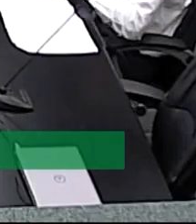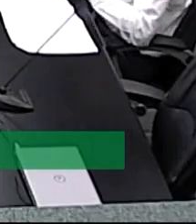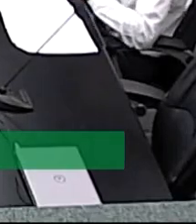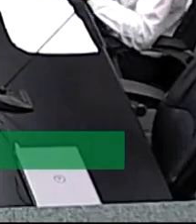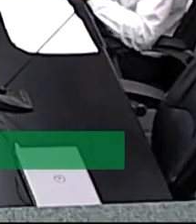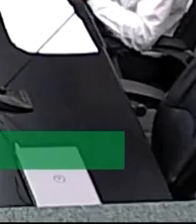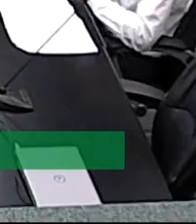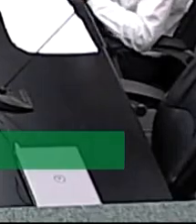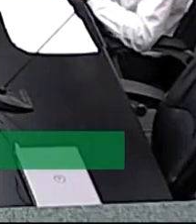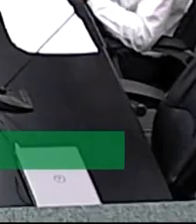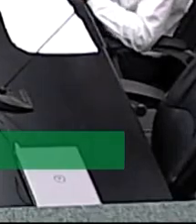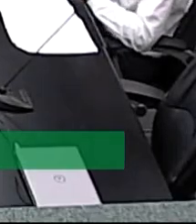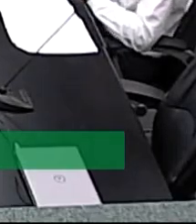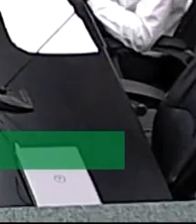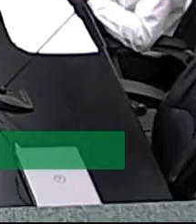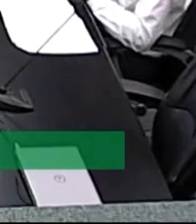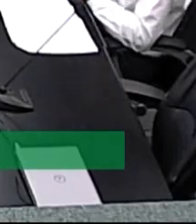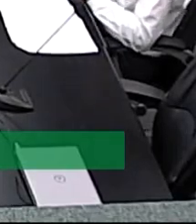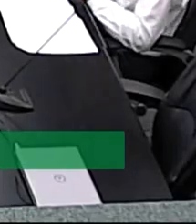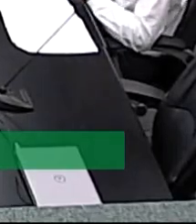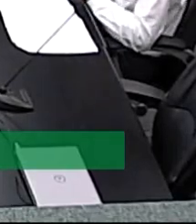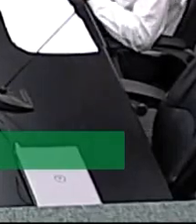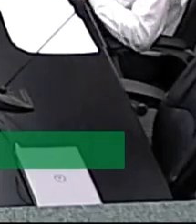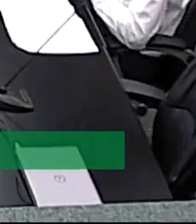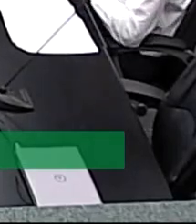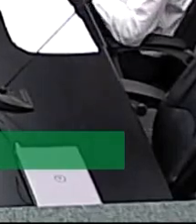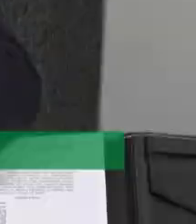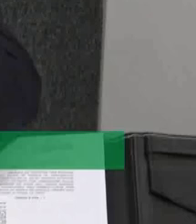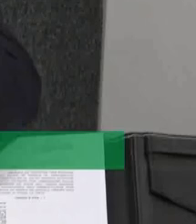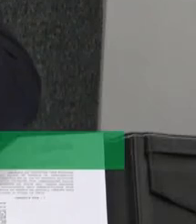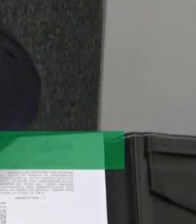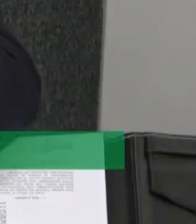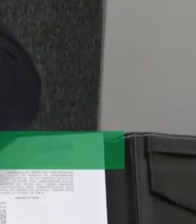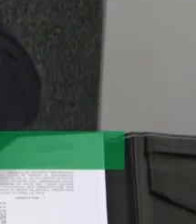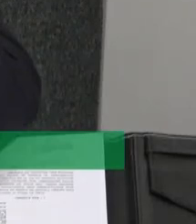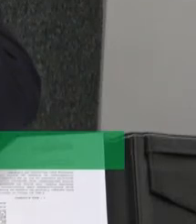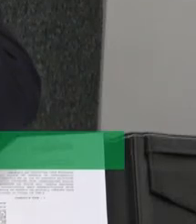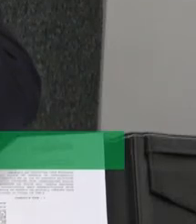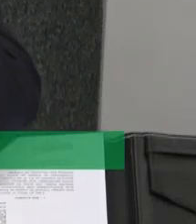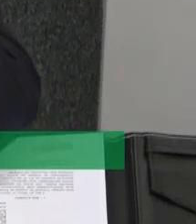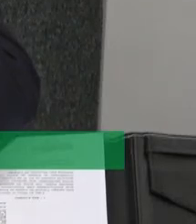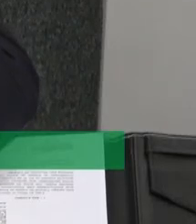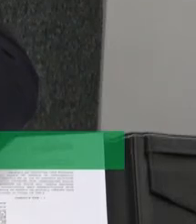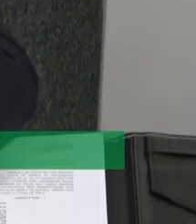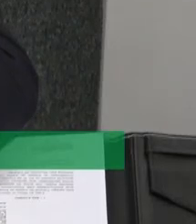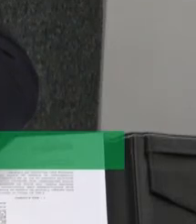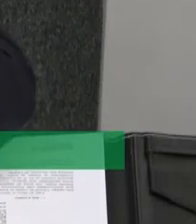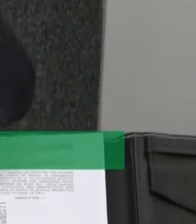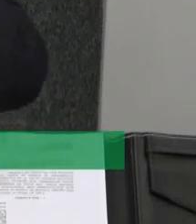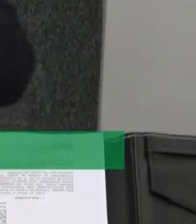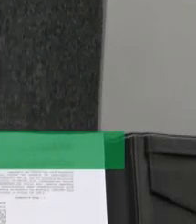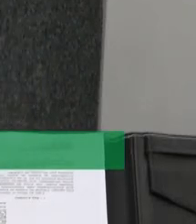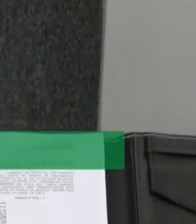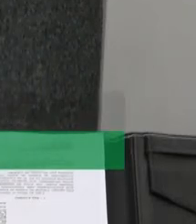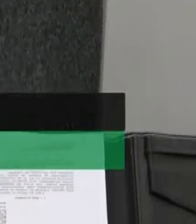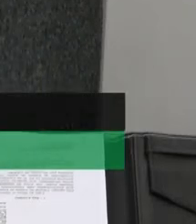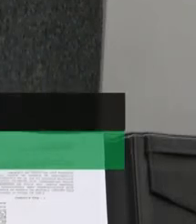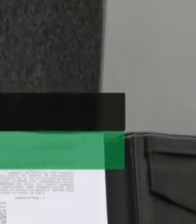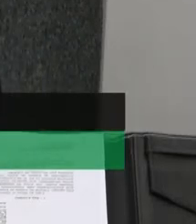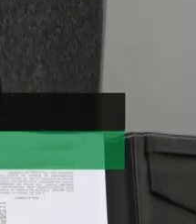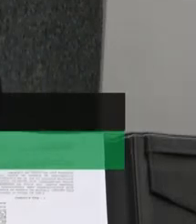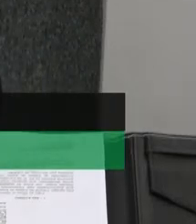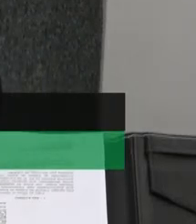havendo o coro regimental declaro aberto a 17ª reunião ordinária da comissão de co e justiça da Assembleia Legislativa do Estado de